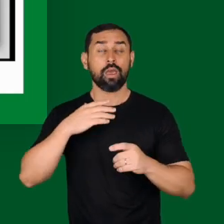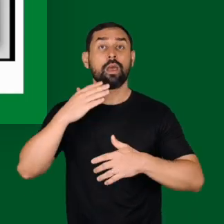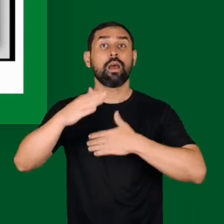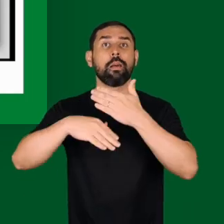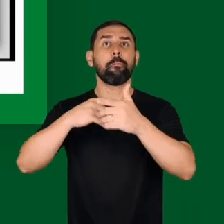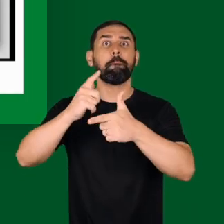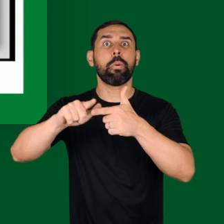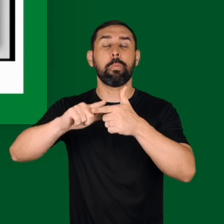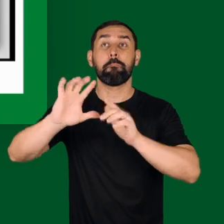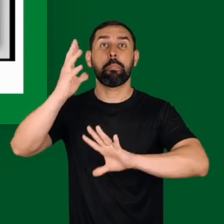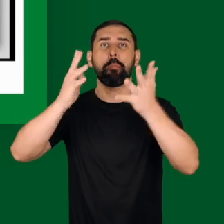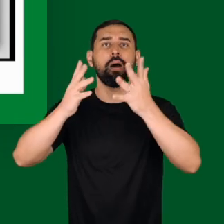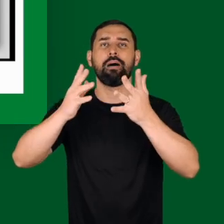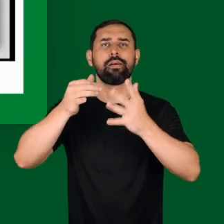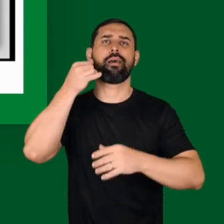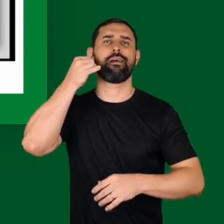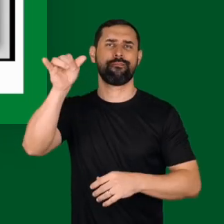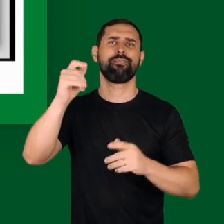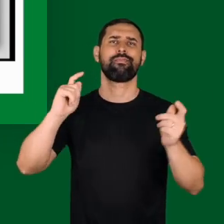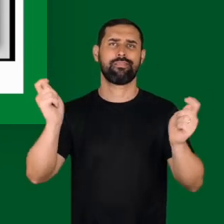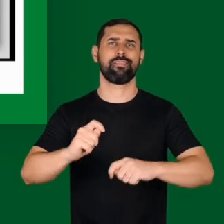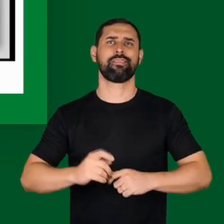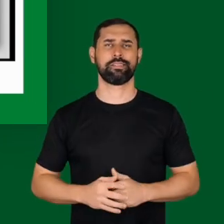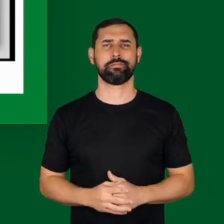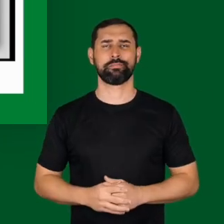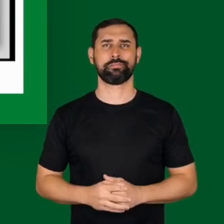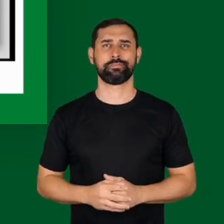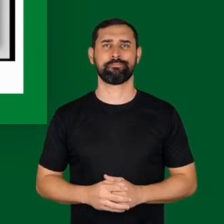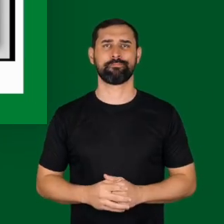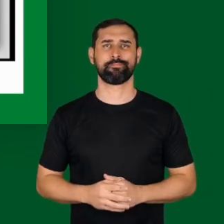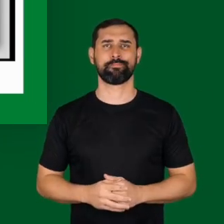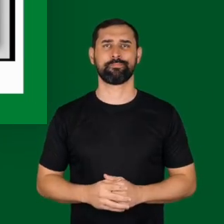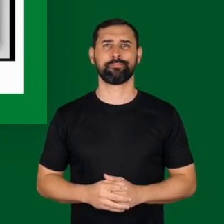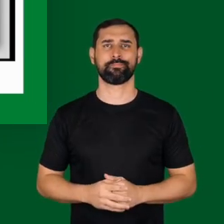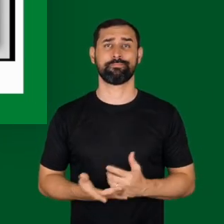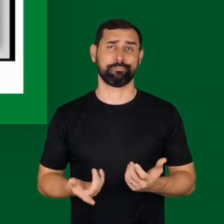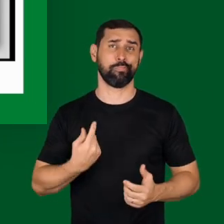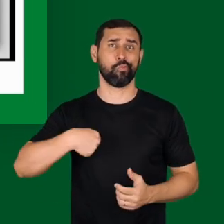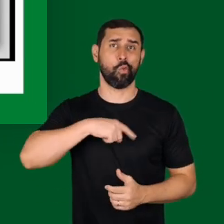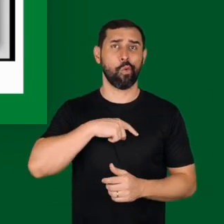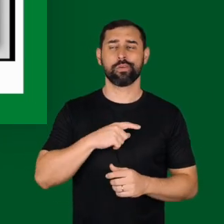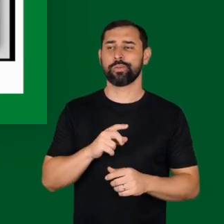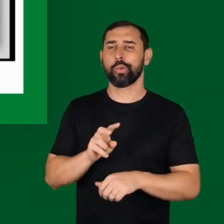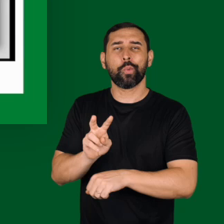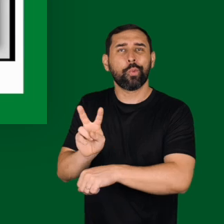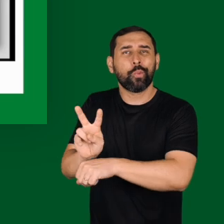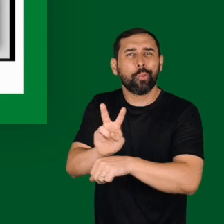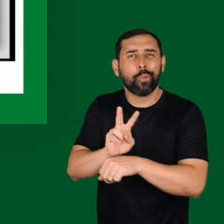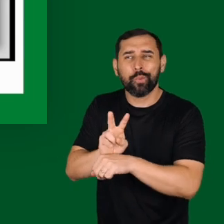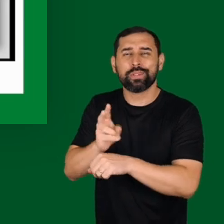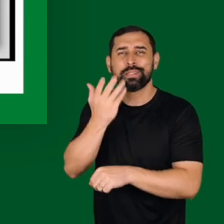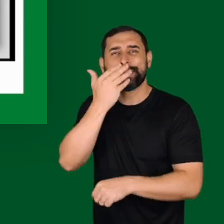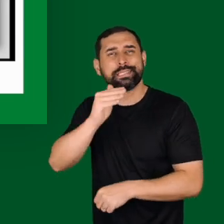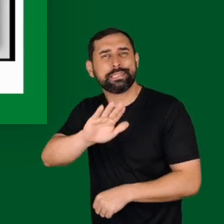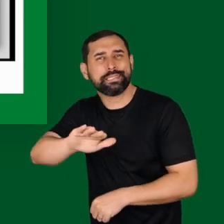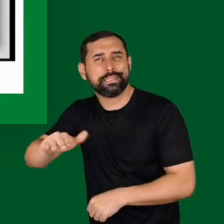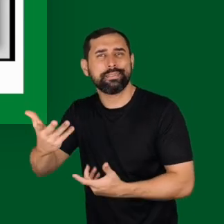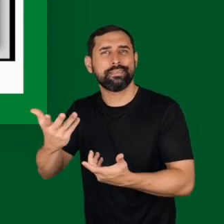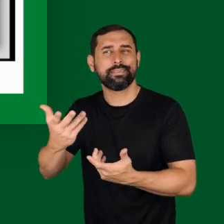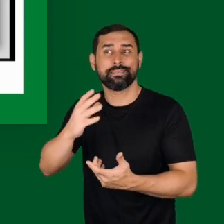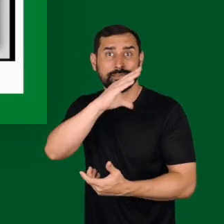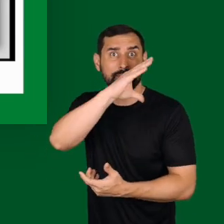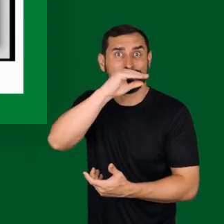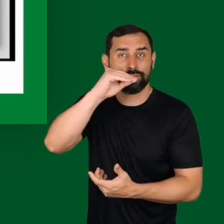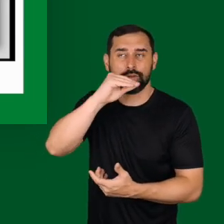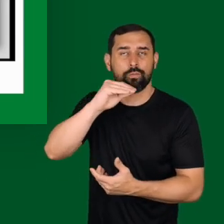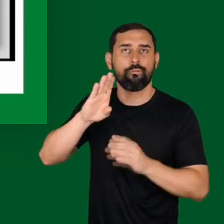as chances desses problemas aparecerem. Nós que cuidamos de crianças, né, e adolescentes, a gente